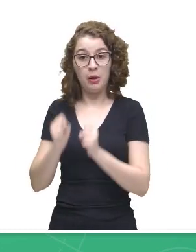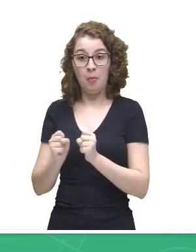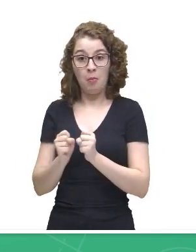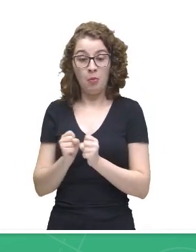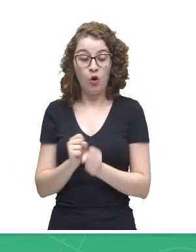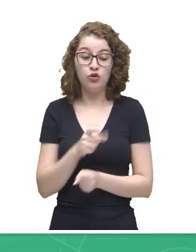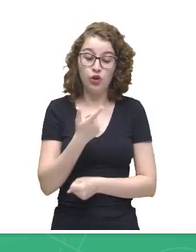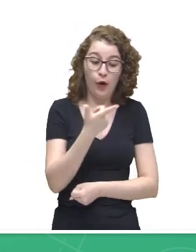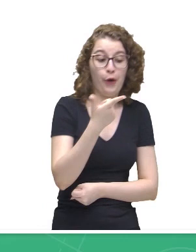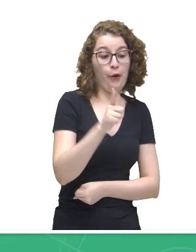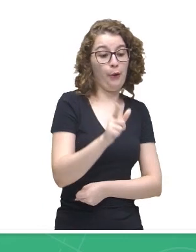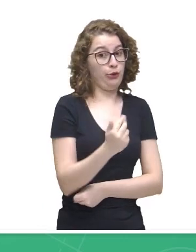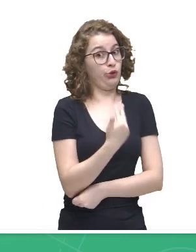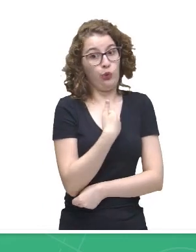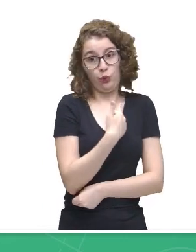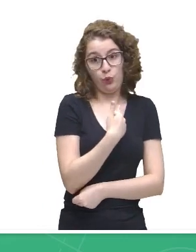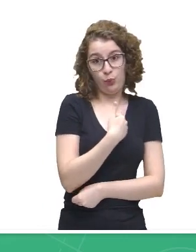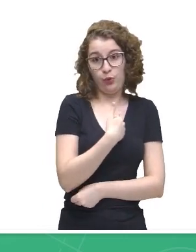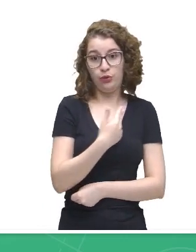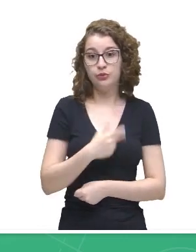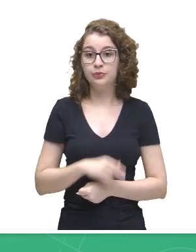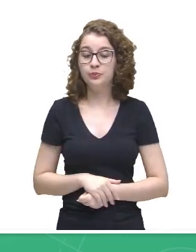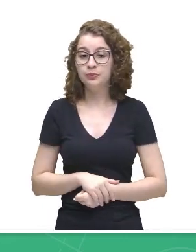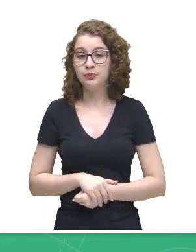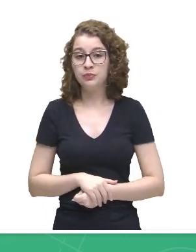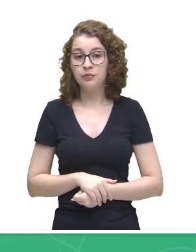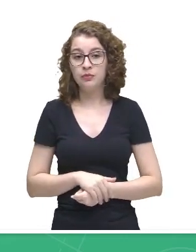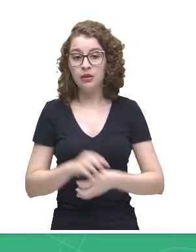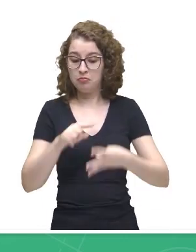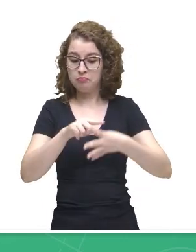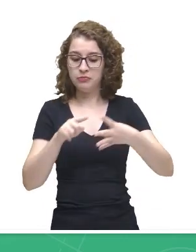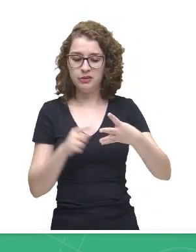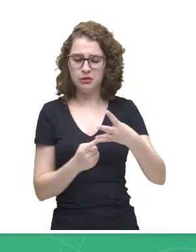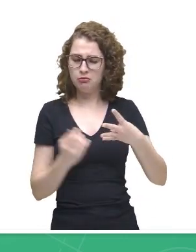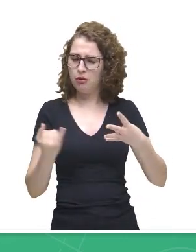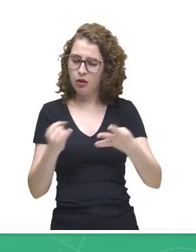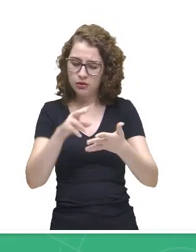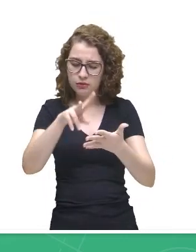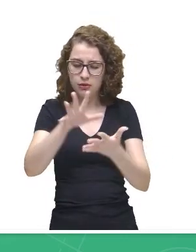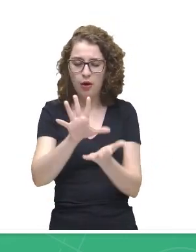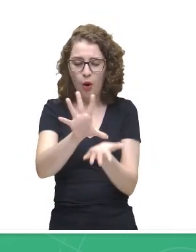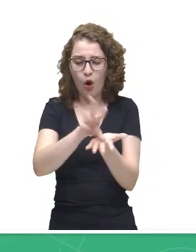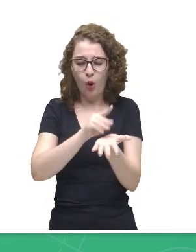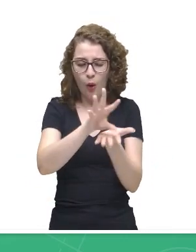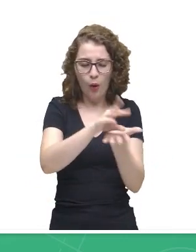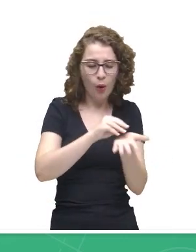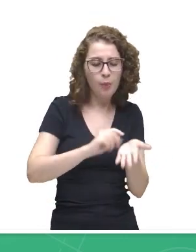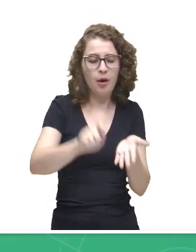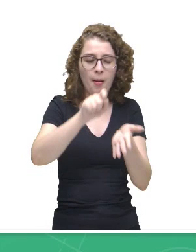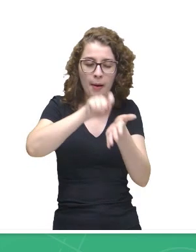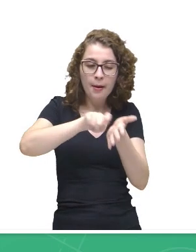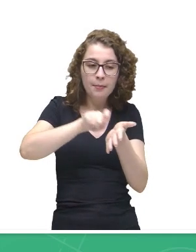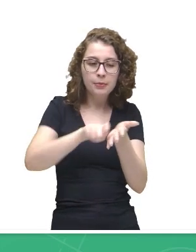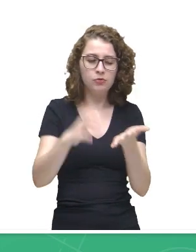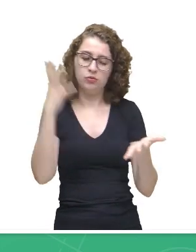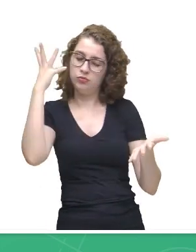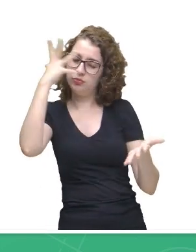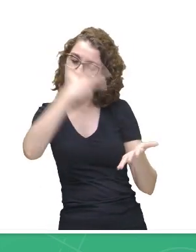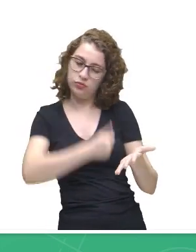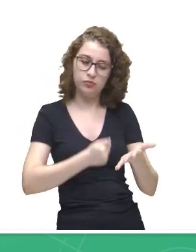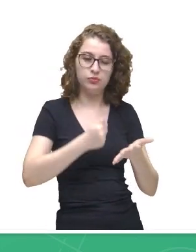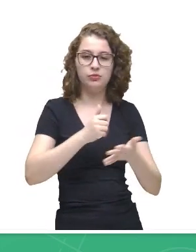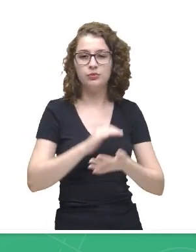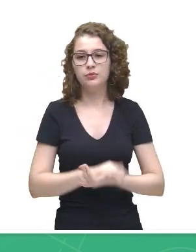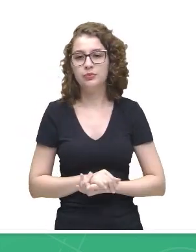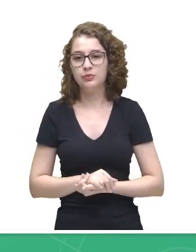inglesa. Utilizem essas aqui para escrever bem lindo, tá? Então, so é mais informal, é para fala mesmo, tá? Mas, de